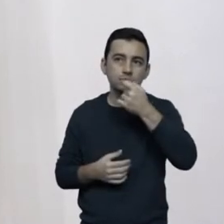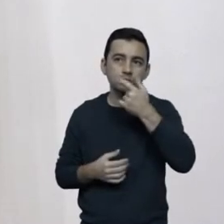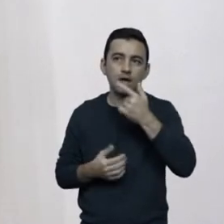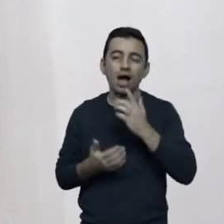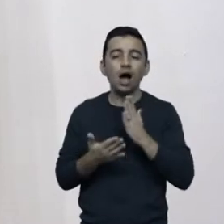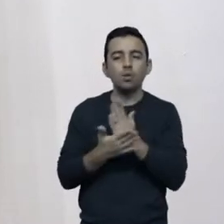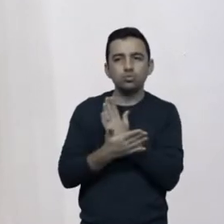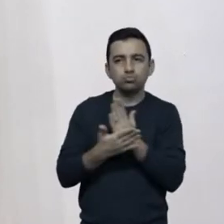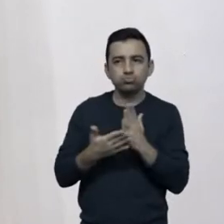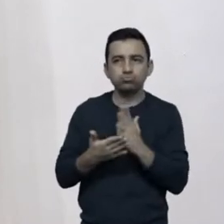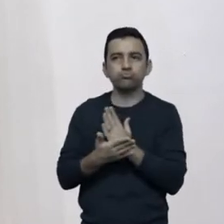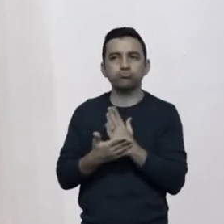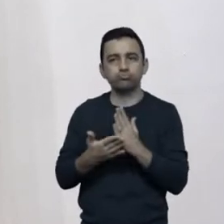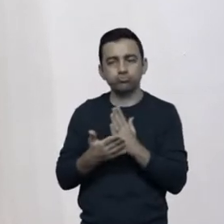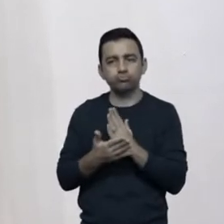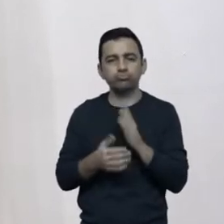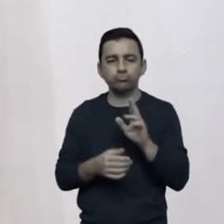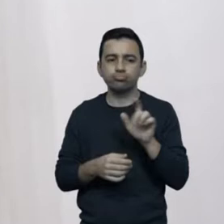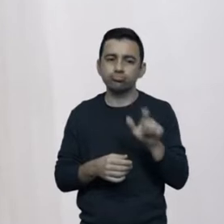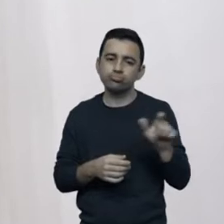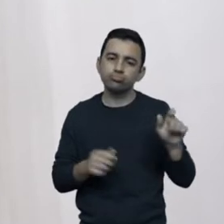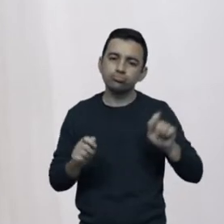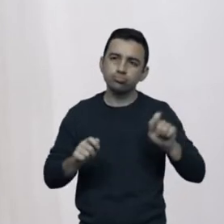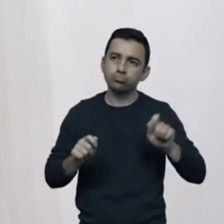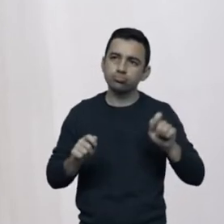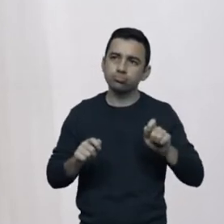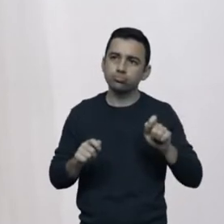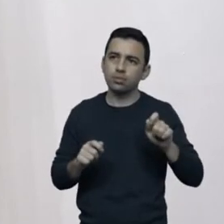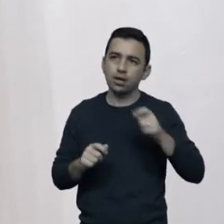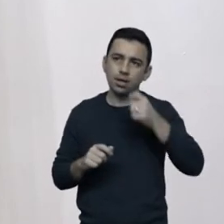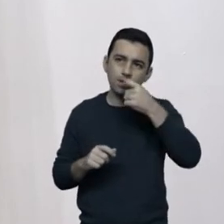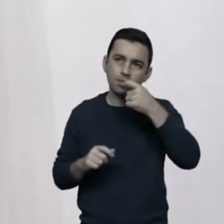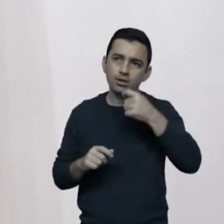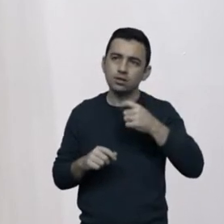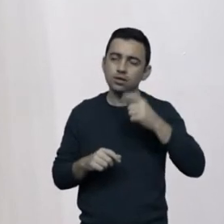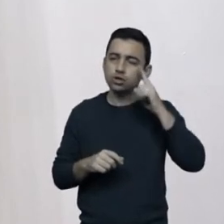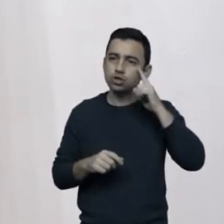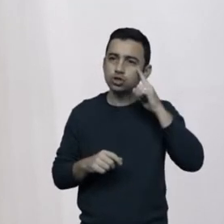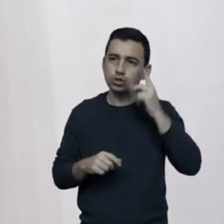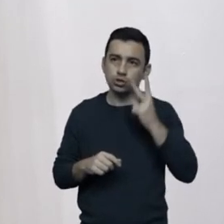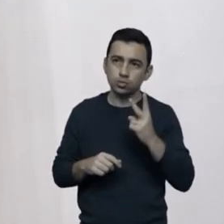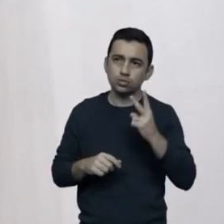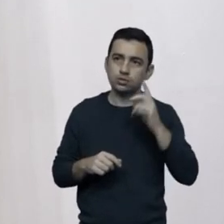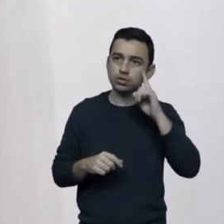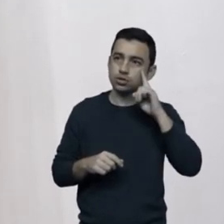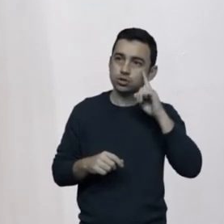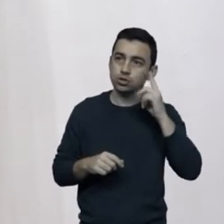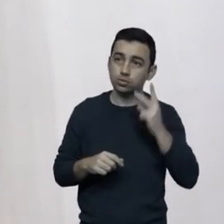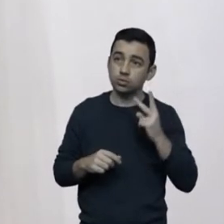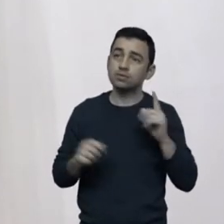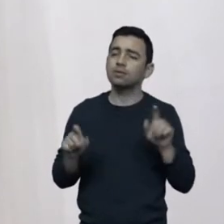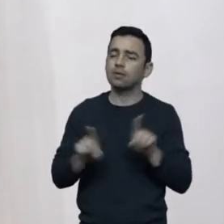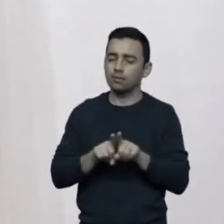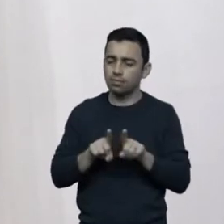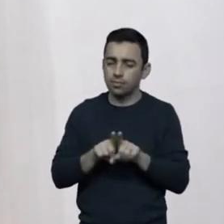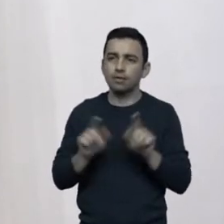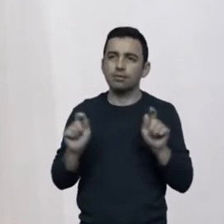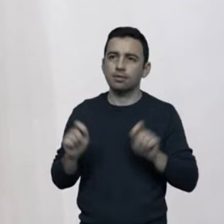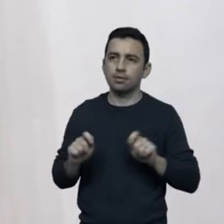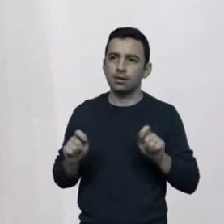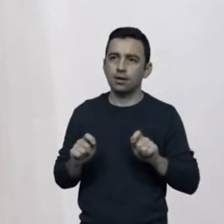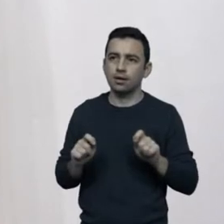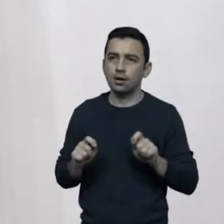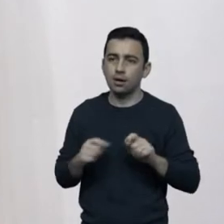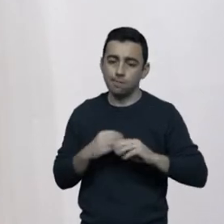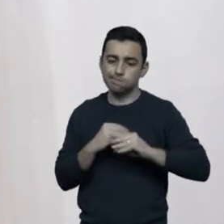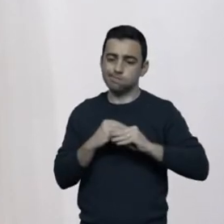podem fazer um tratamento via oral. É um comprimido que ele vai tomar cada 2 dias, também é possível, esse comprimido vai, não é a